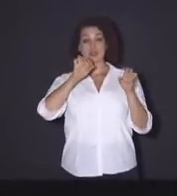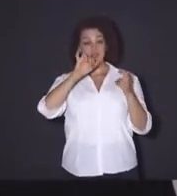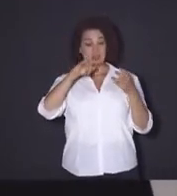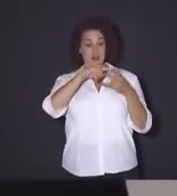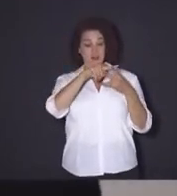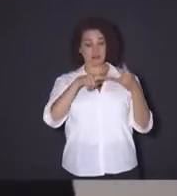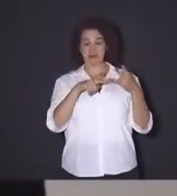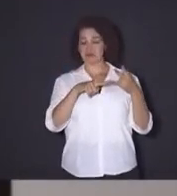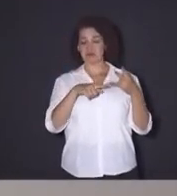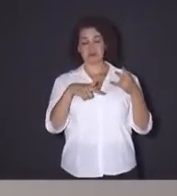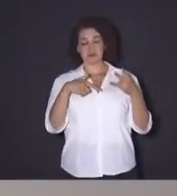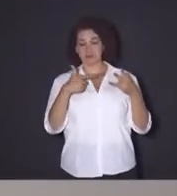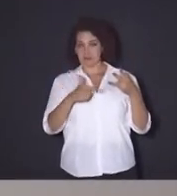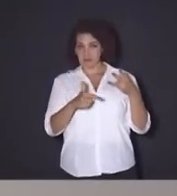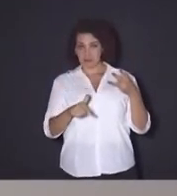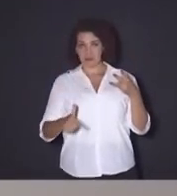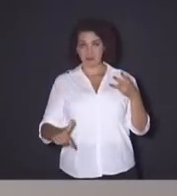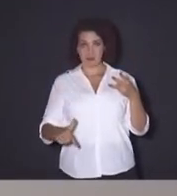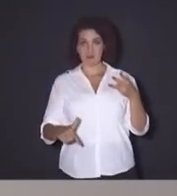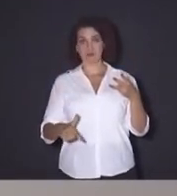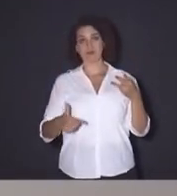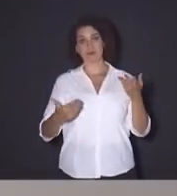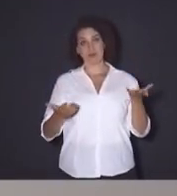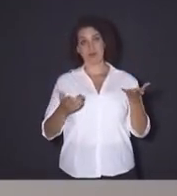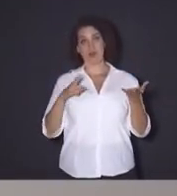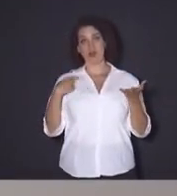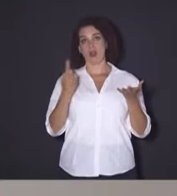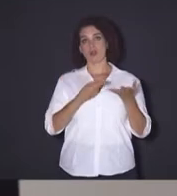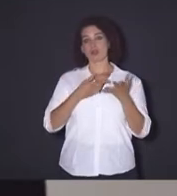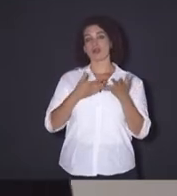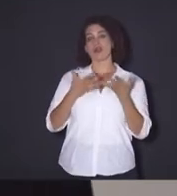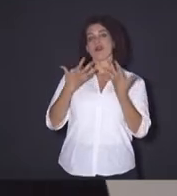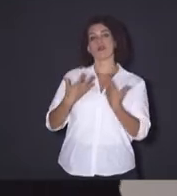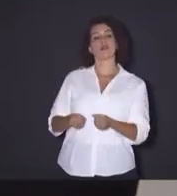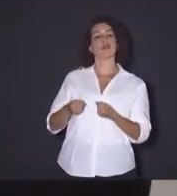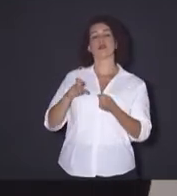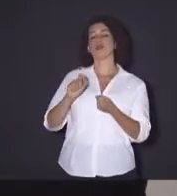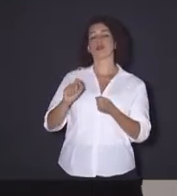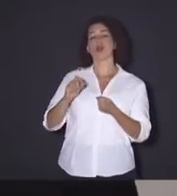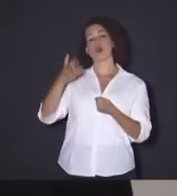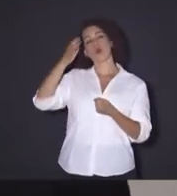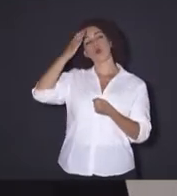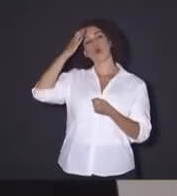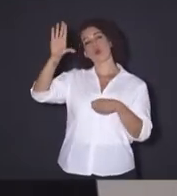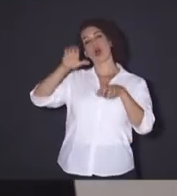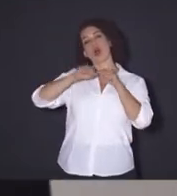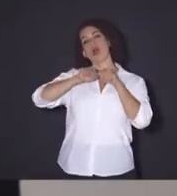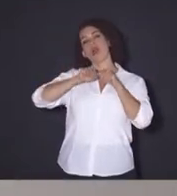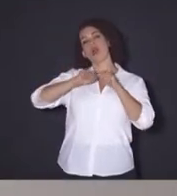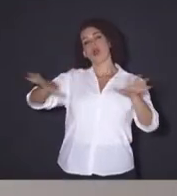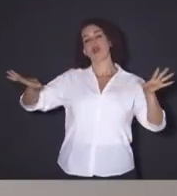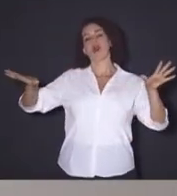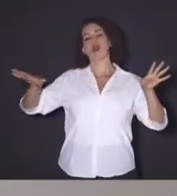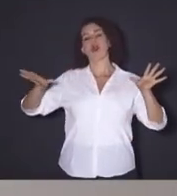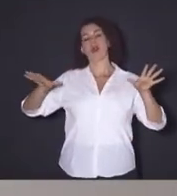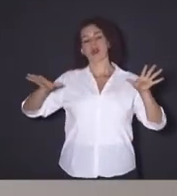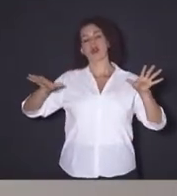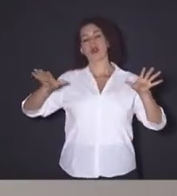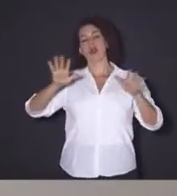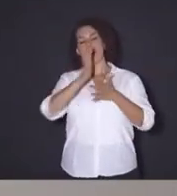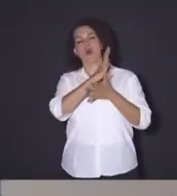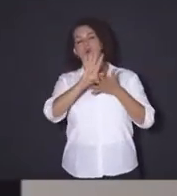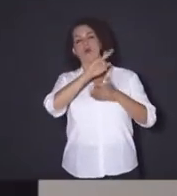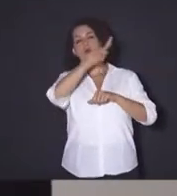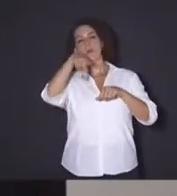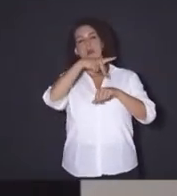estaremos submetidos à ideia lógica da cultura do vazamento. E é isso que tem ocorrido em muitos países, porque